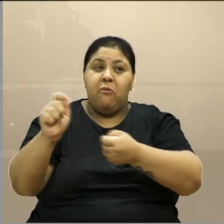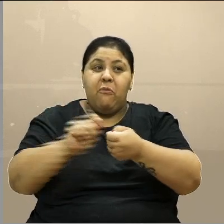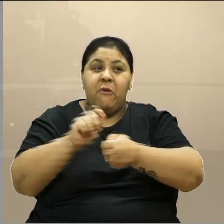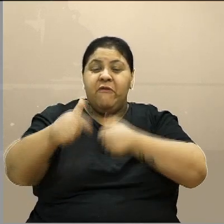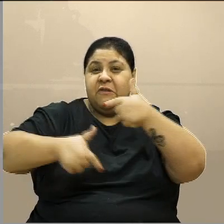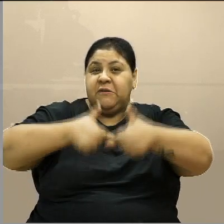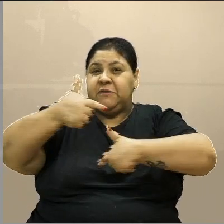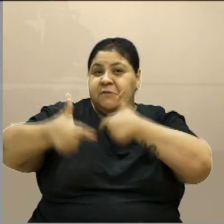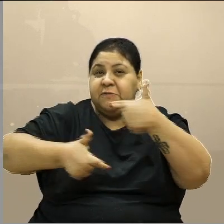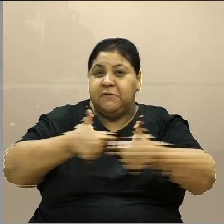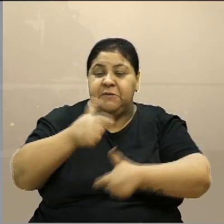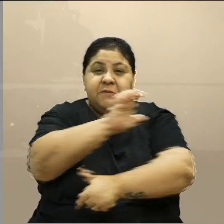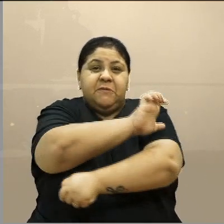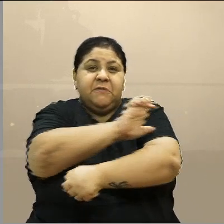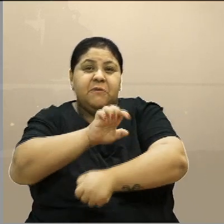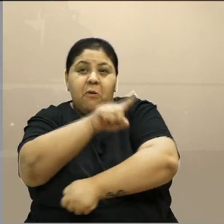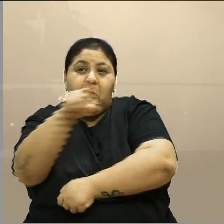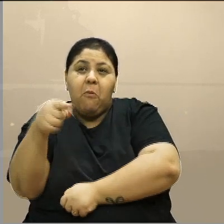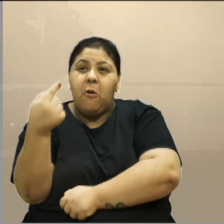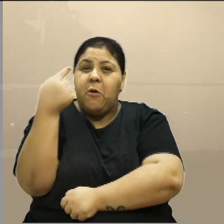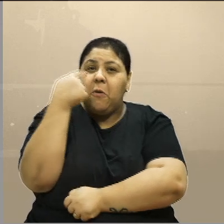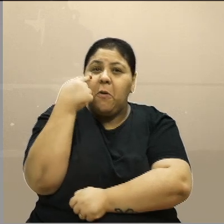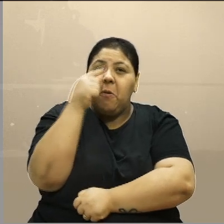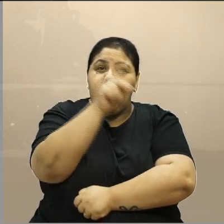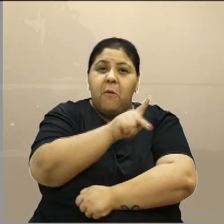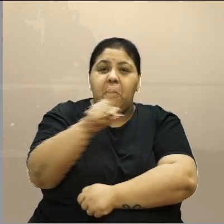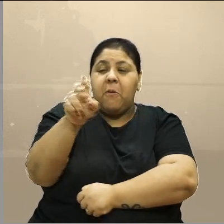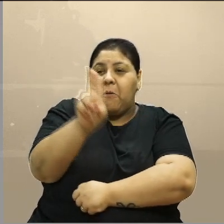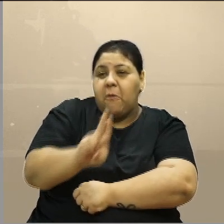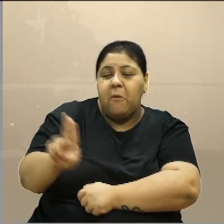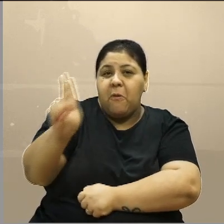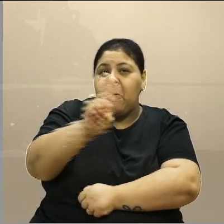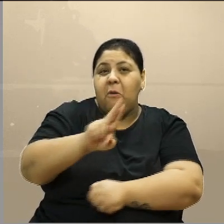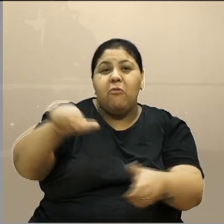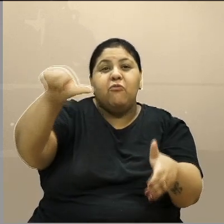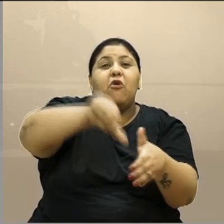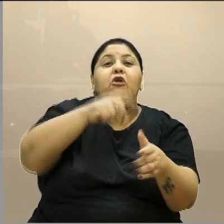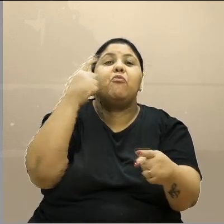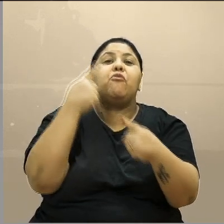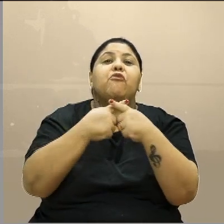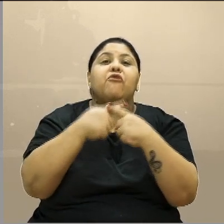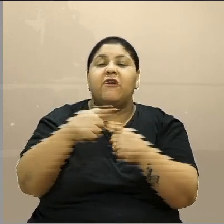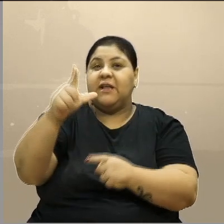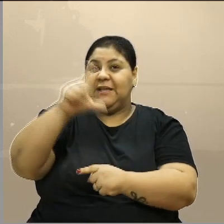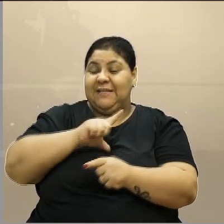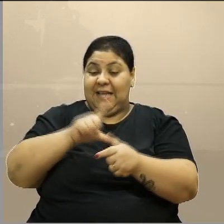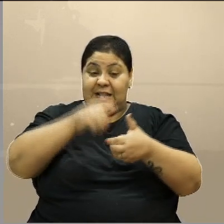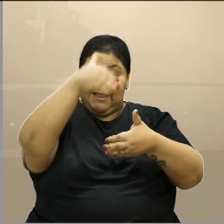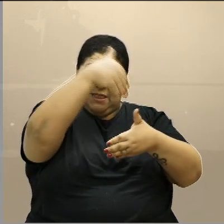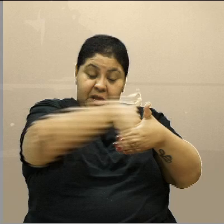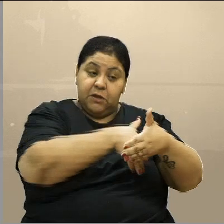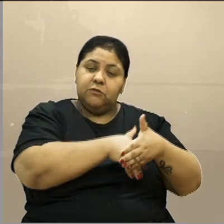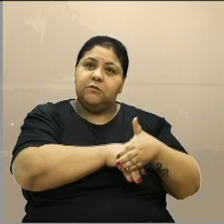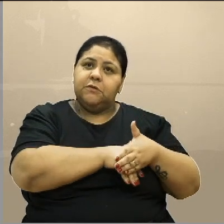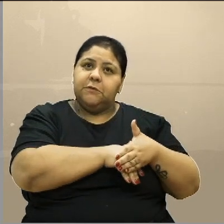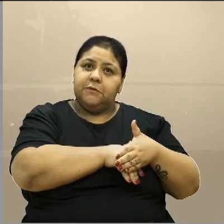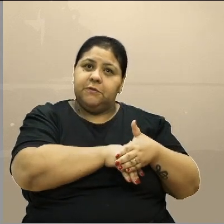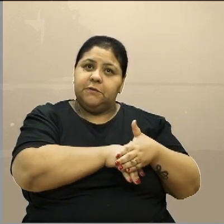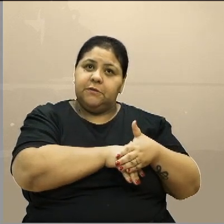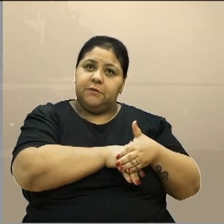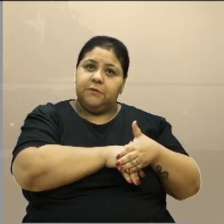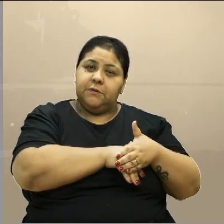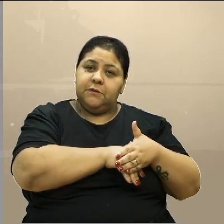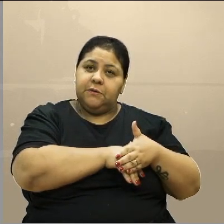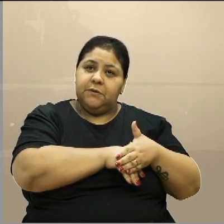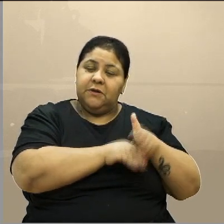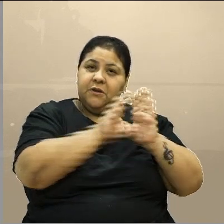trabalhos, estágios. E vocês podem ver também o professor universitário é um dos piores. Por quê? A gente tem dentro da carreira de